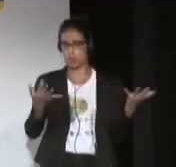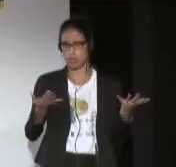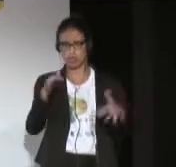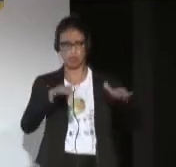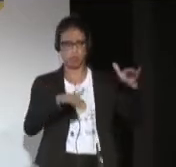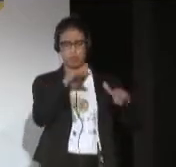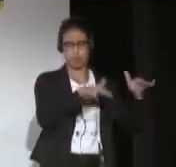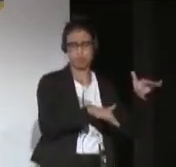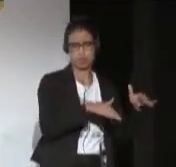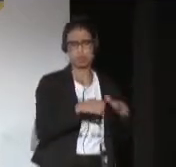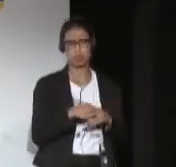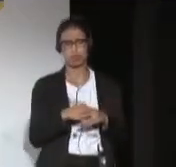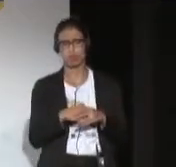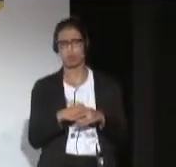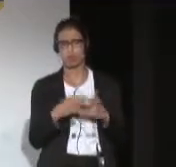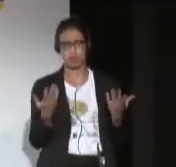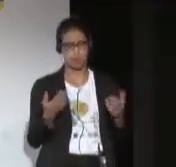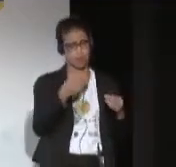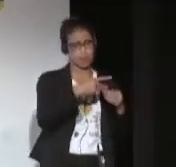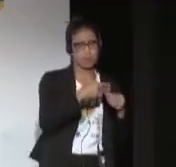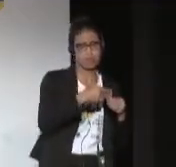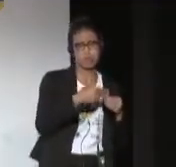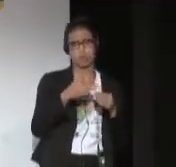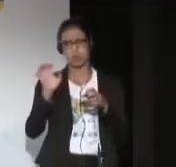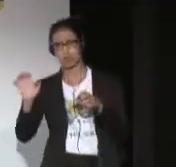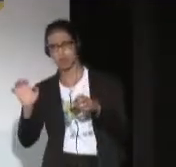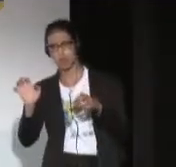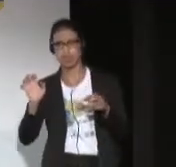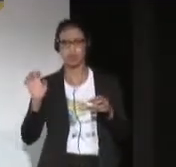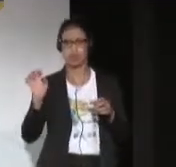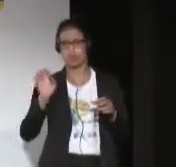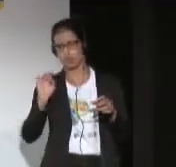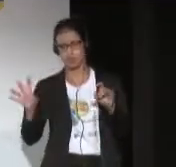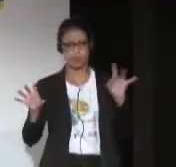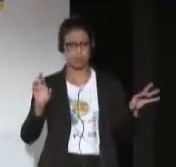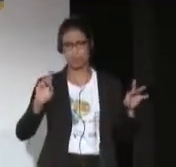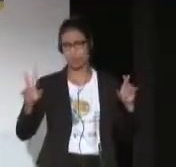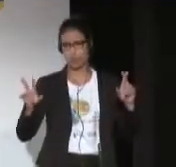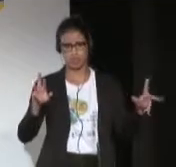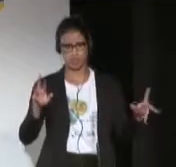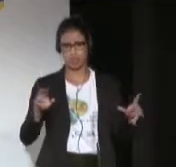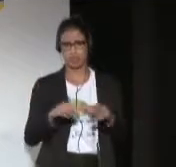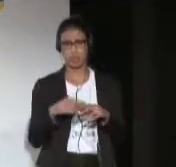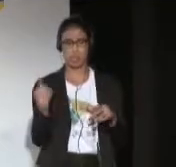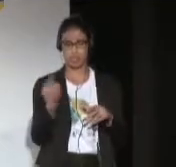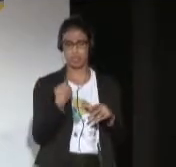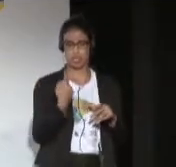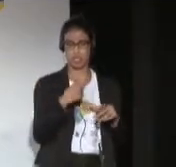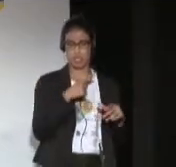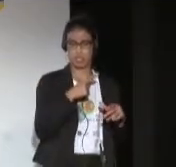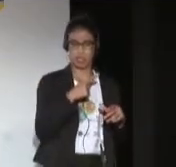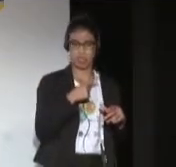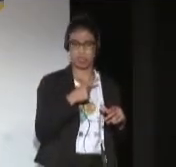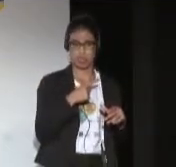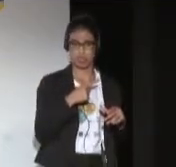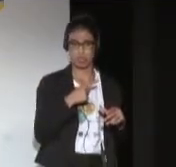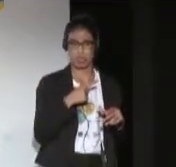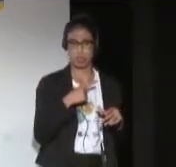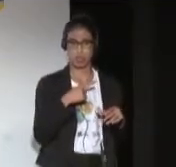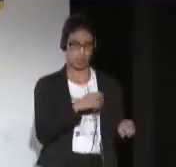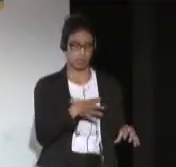que cabe ao Estado, o que cabe aos municípios. Por exemplo, nós, municípios, ficamos com a rede, um compromisso enorme, nós ficamos com a educação infantil e os anos iniciais do ensino